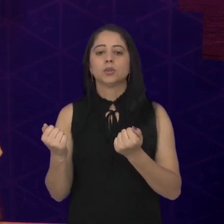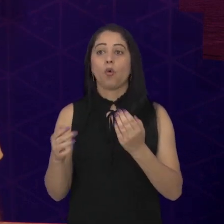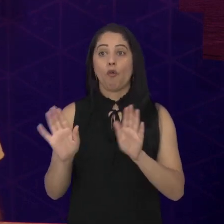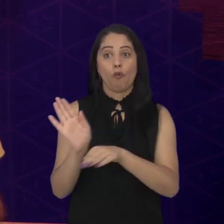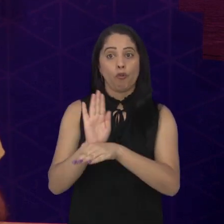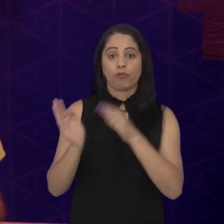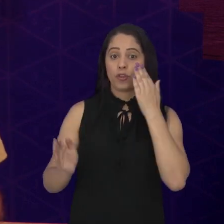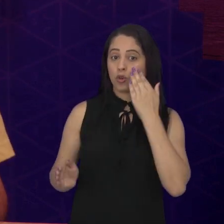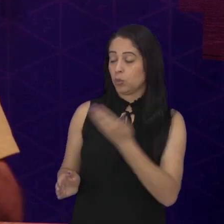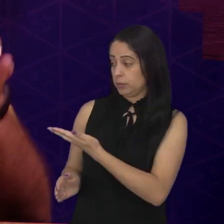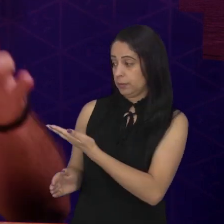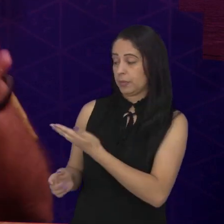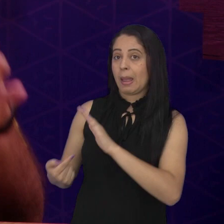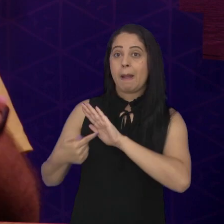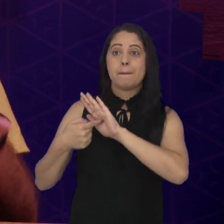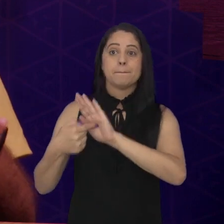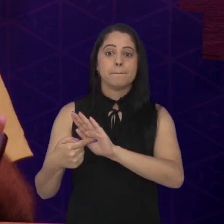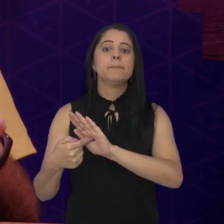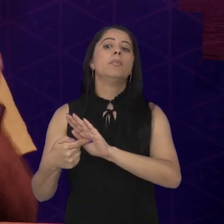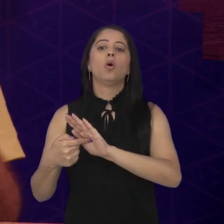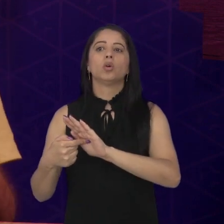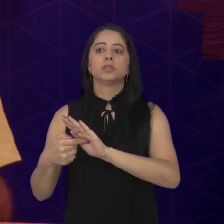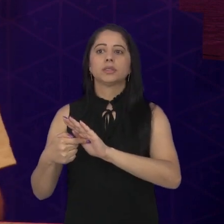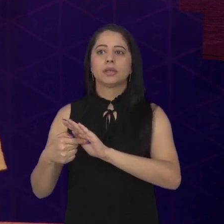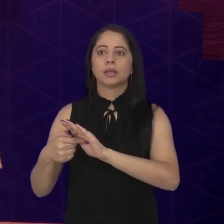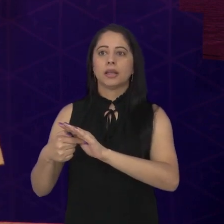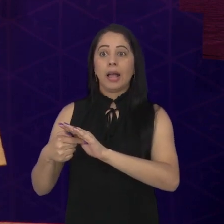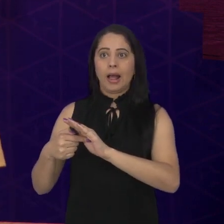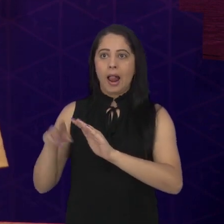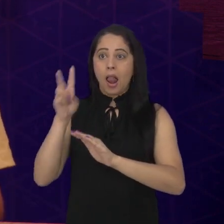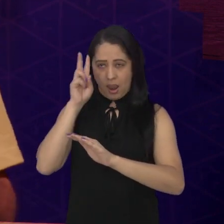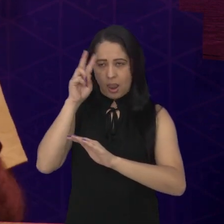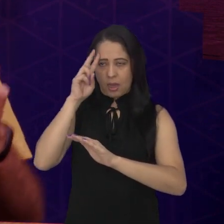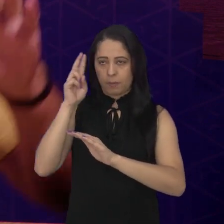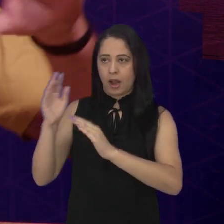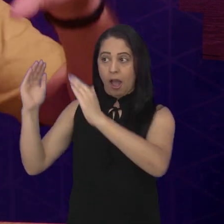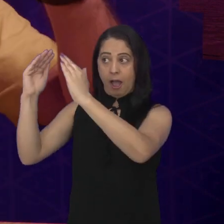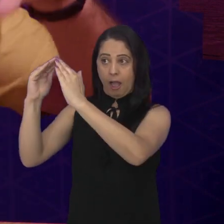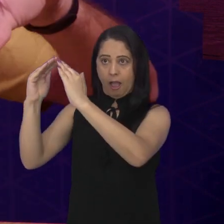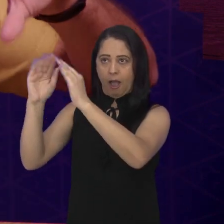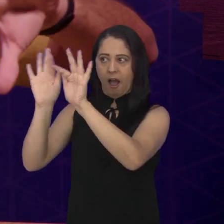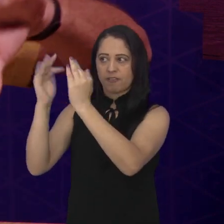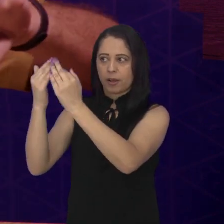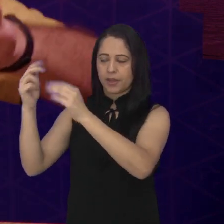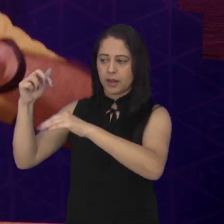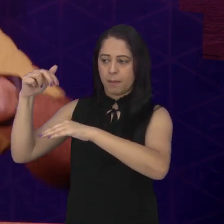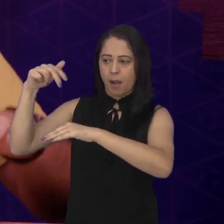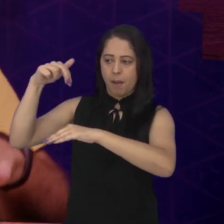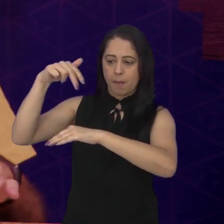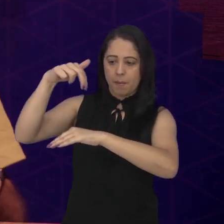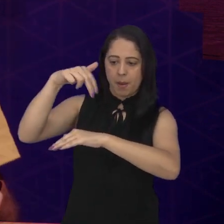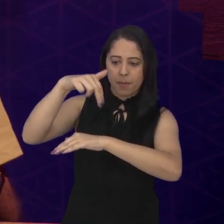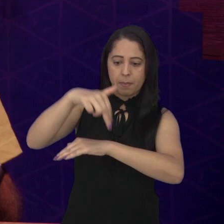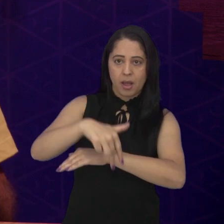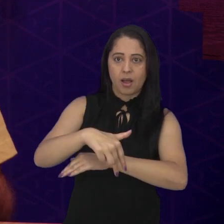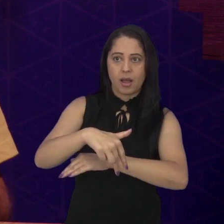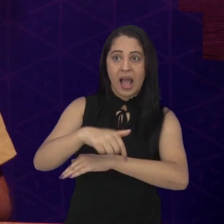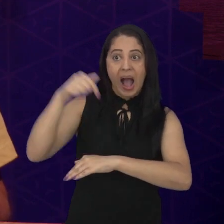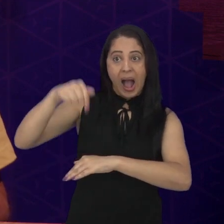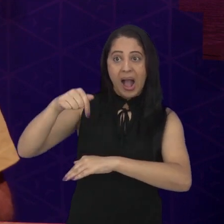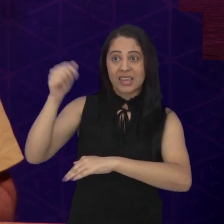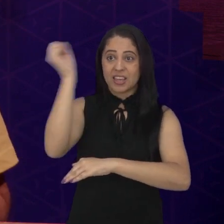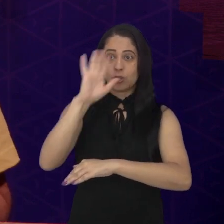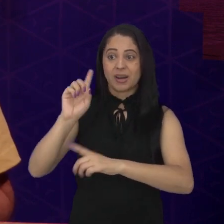que dá pra gente fazer, em Parasita eles mostram a galera descendo, né? A cena que eu falei. E